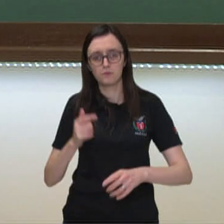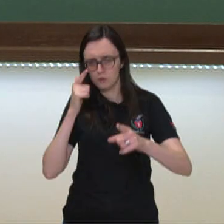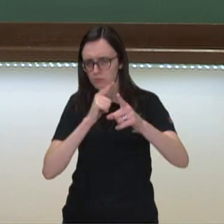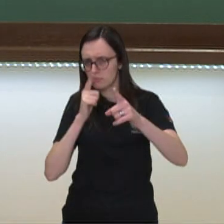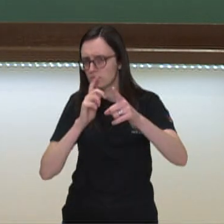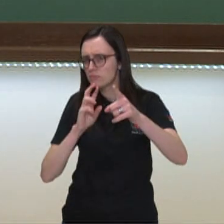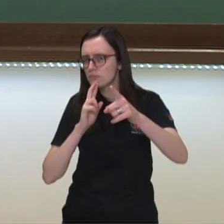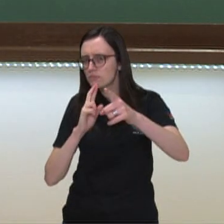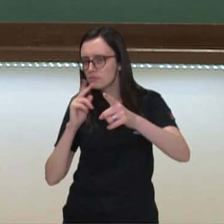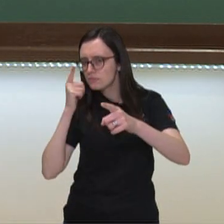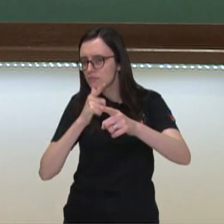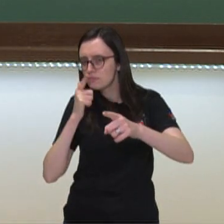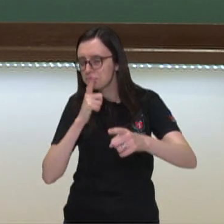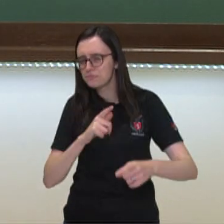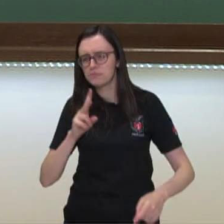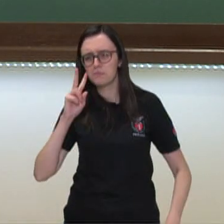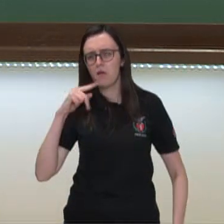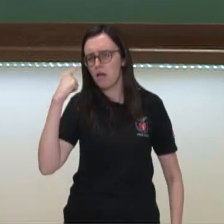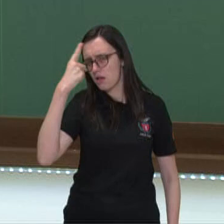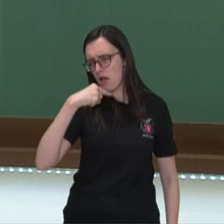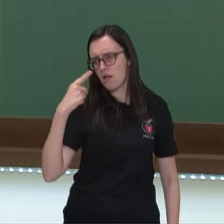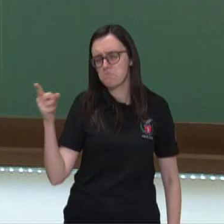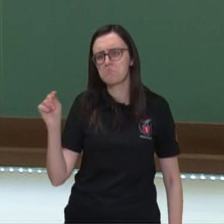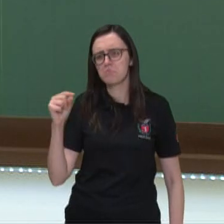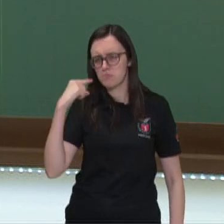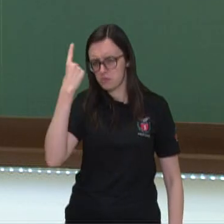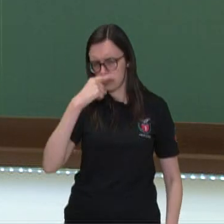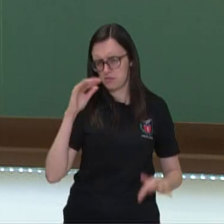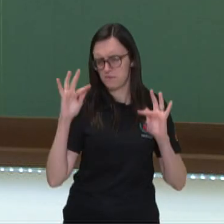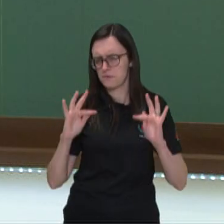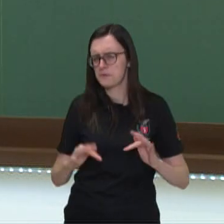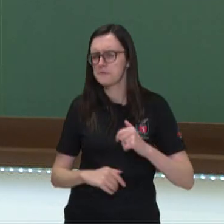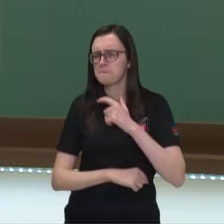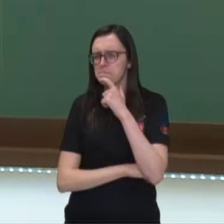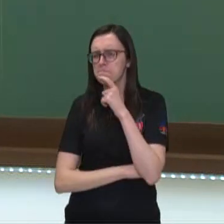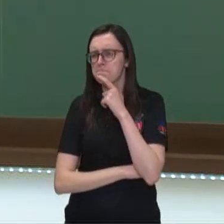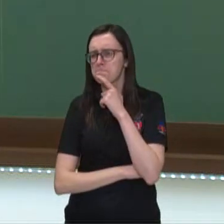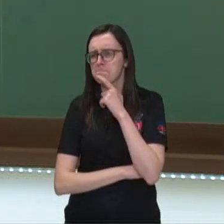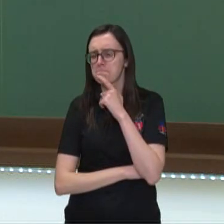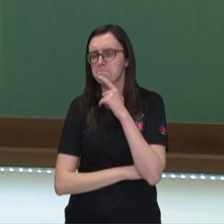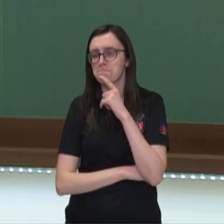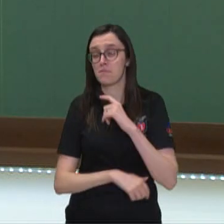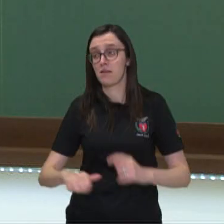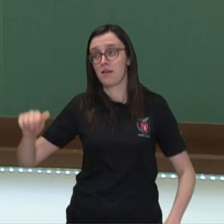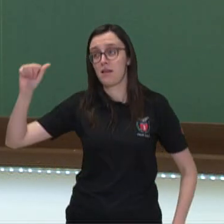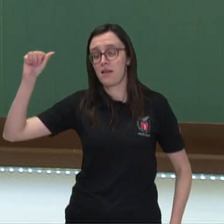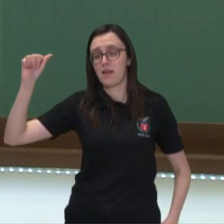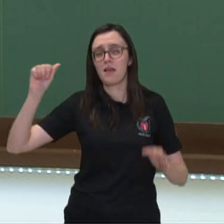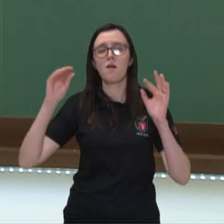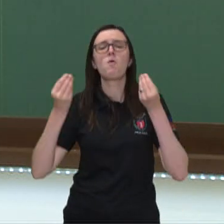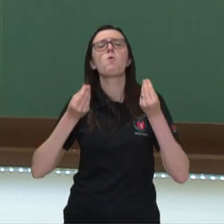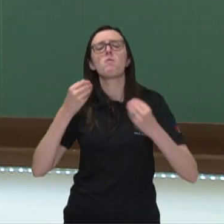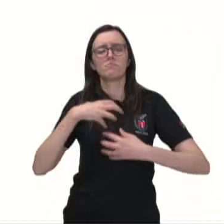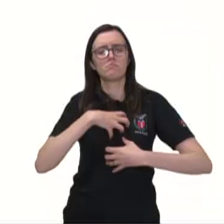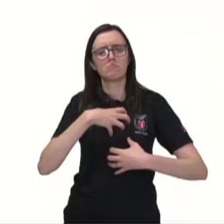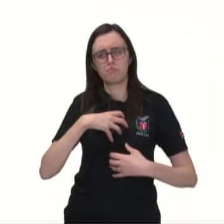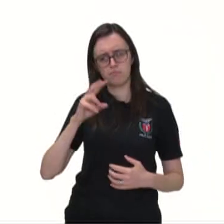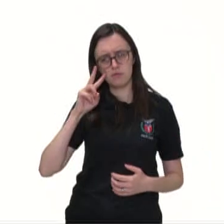Conseguiu responder? Olha a carinha dele. Ele está com cara de feliz? Então, letra A, como é que ele está se